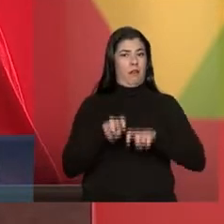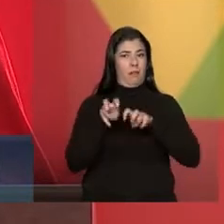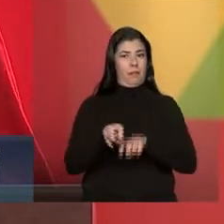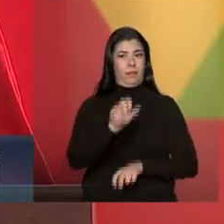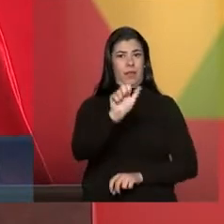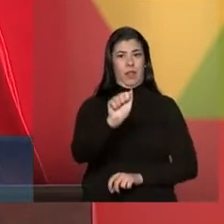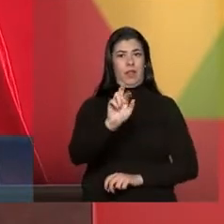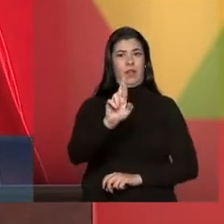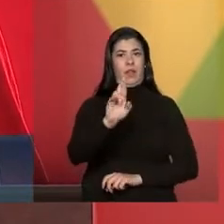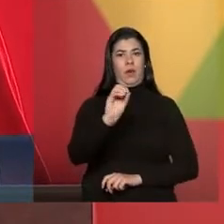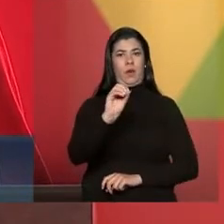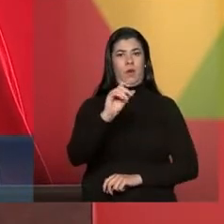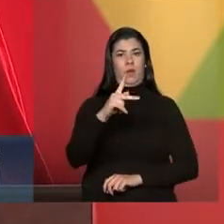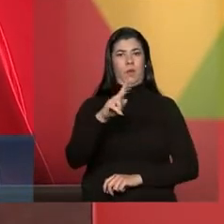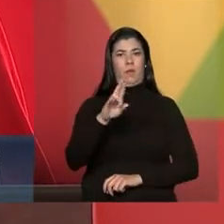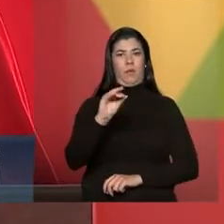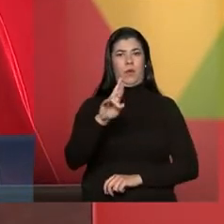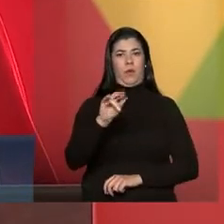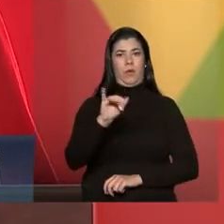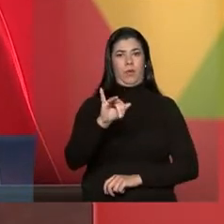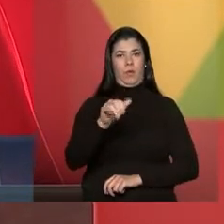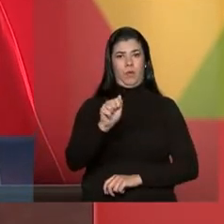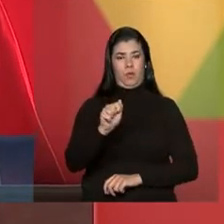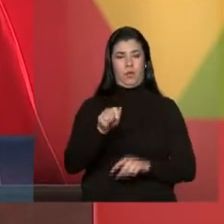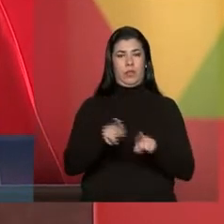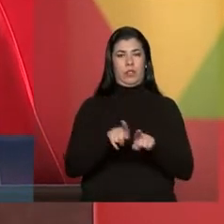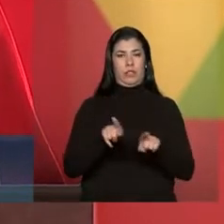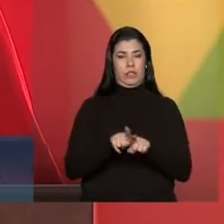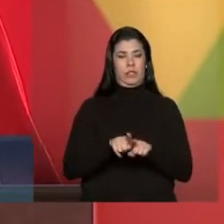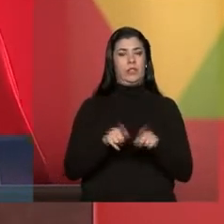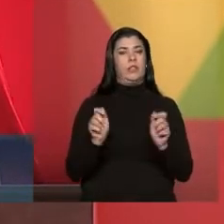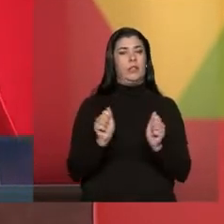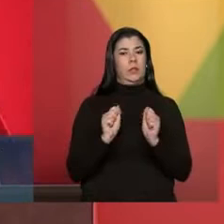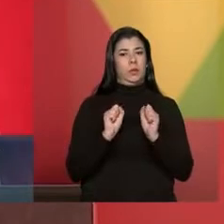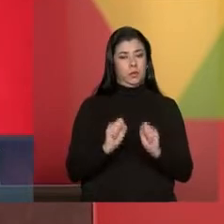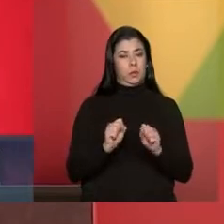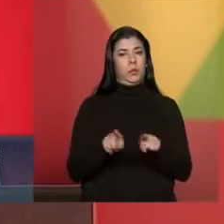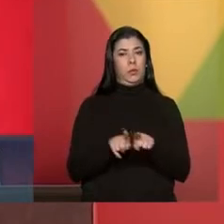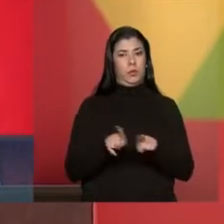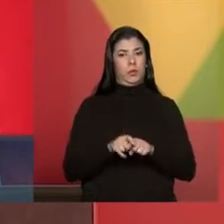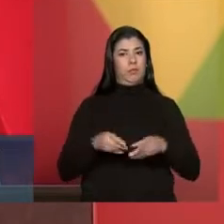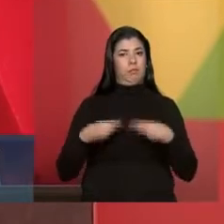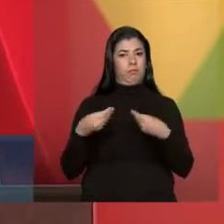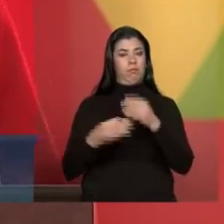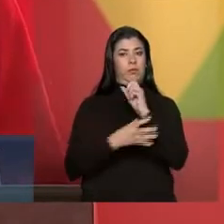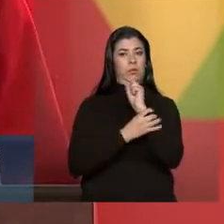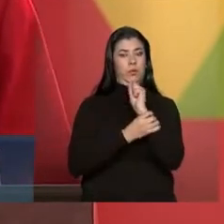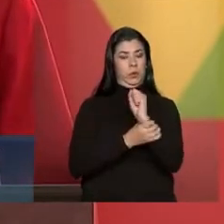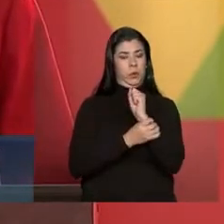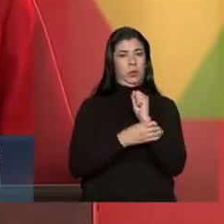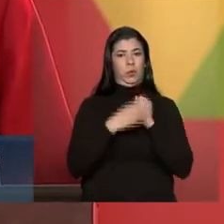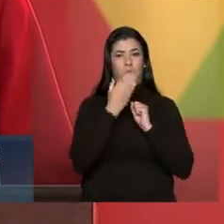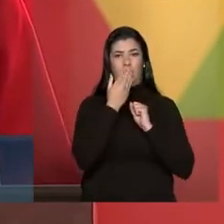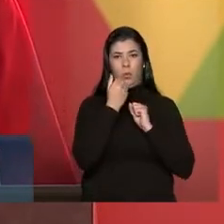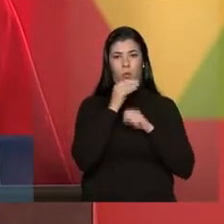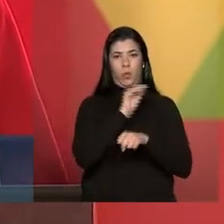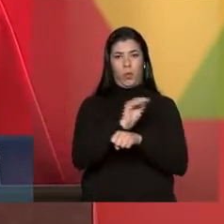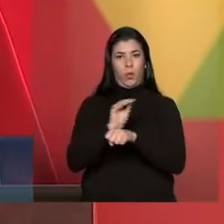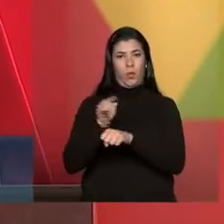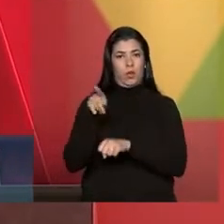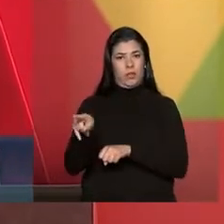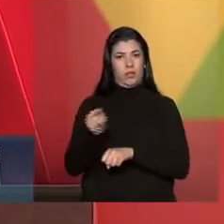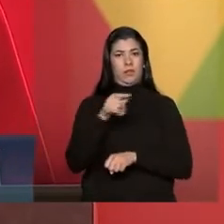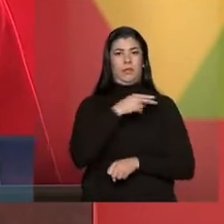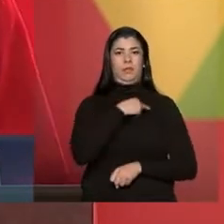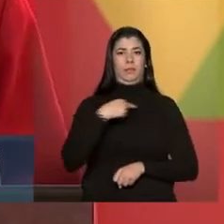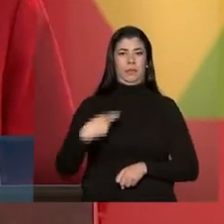tem condições de contribuir muito mais para a segurança alimentar dos chineses. Reiterei